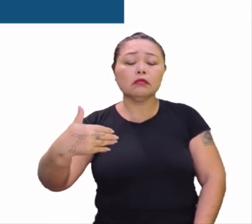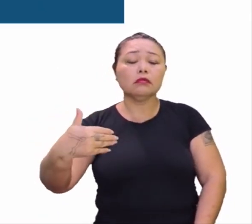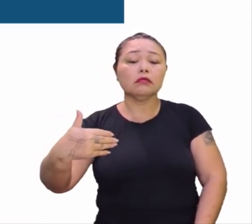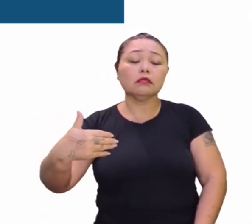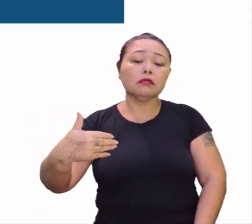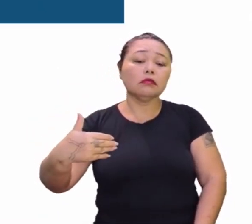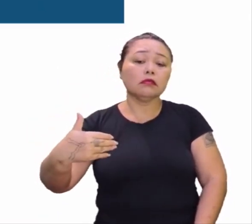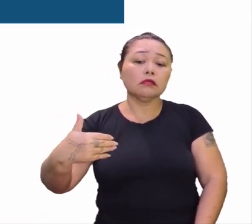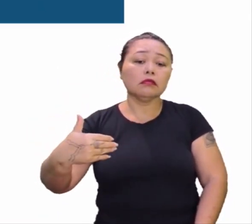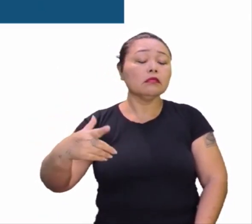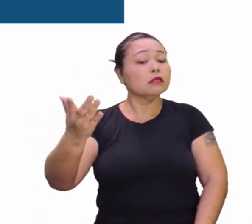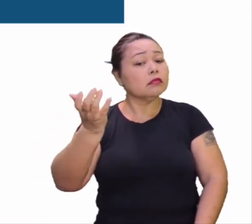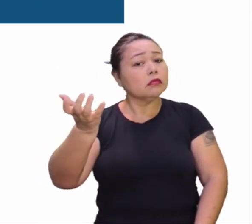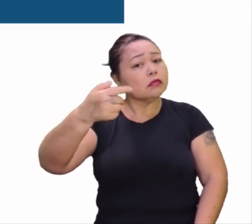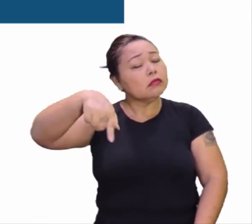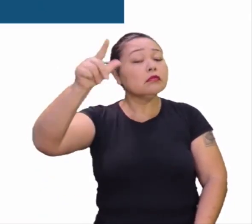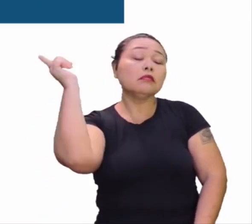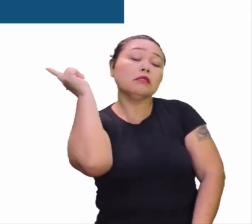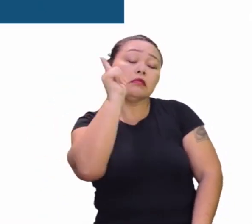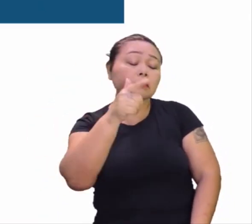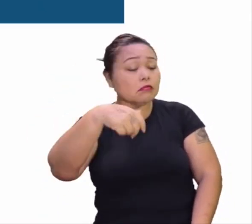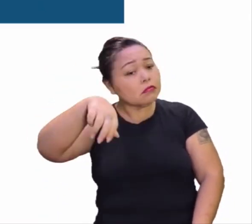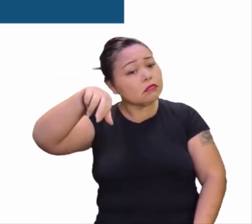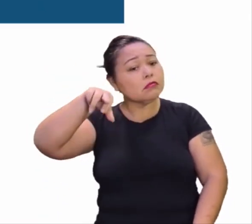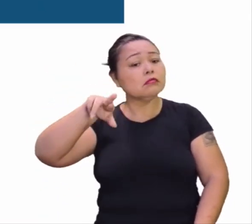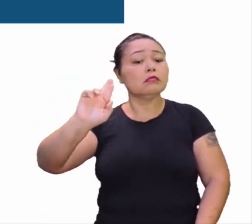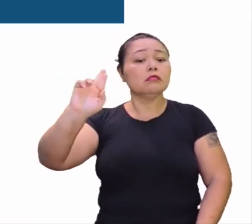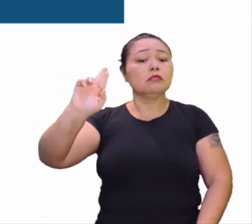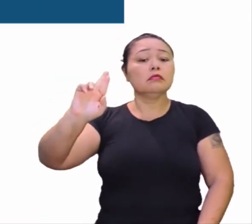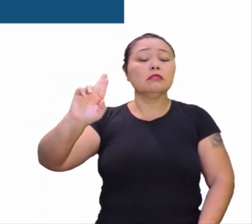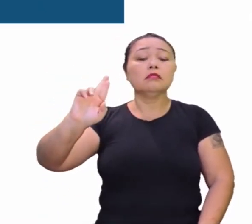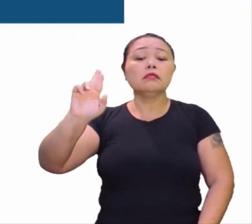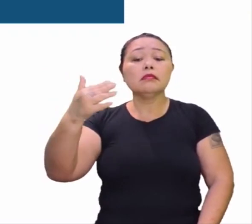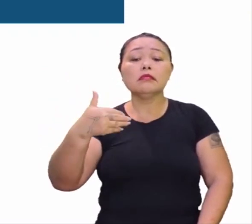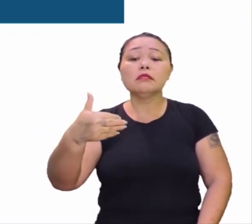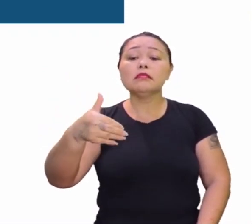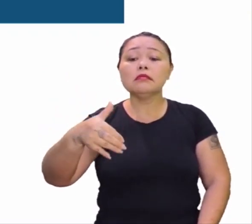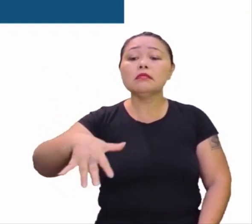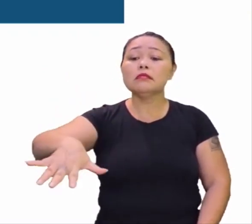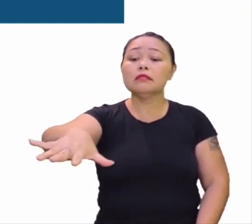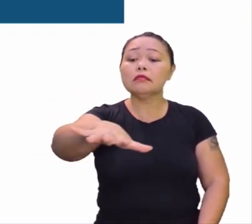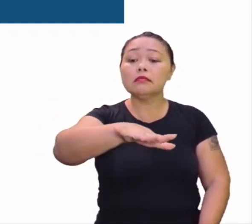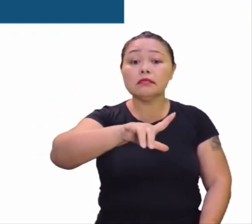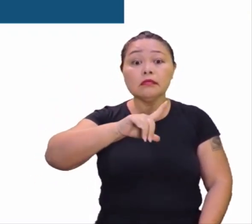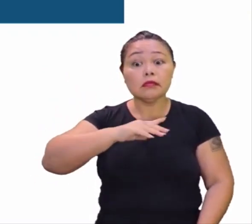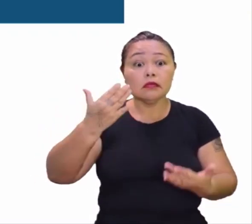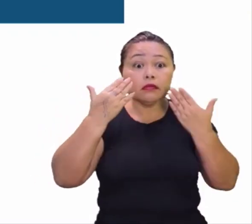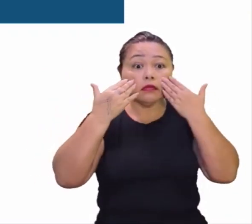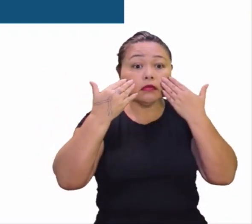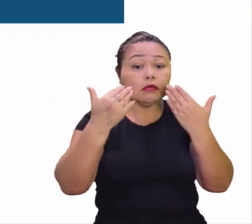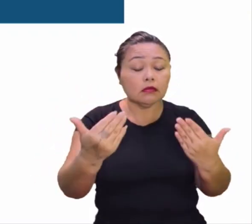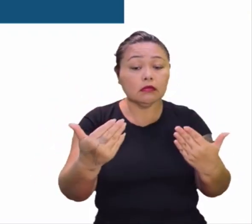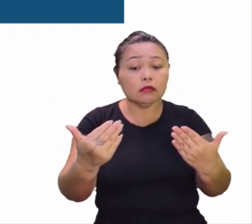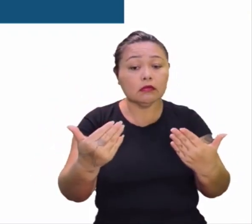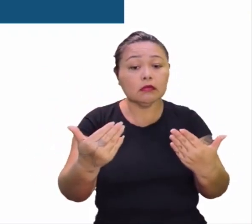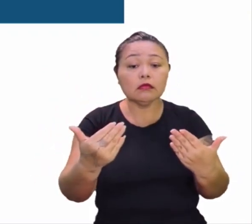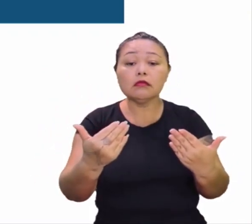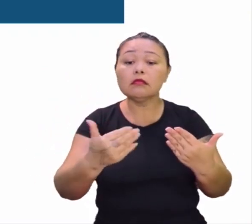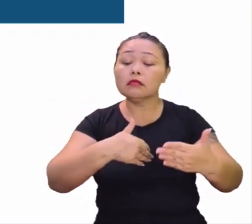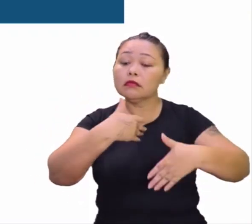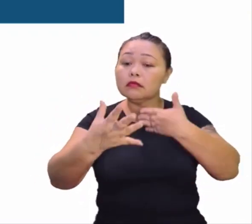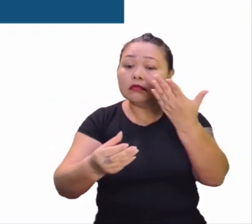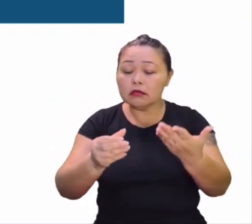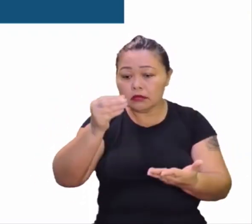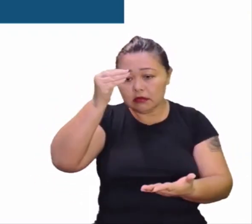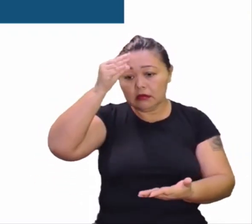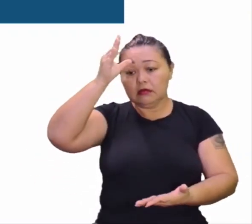Olha só, a gente quer que você consiga tomar decisões diante de situações concretas, recorrendo